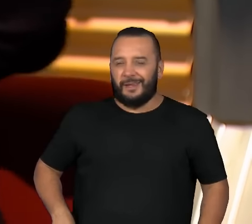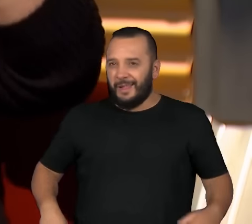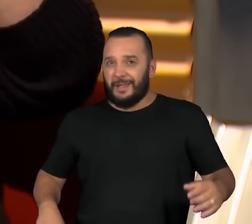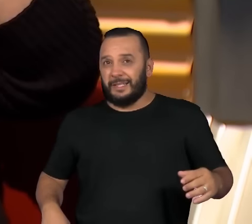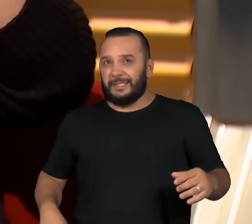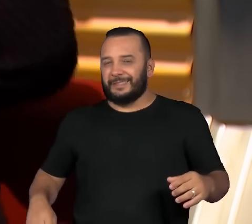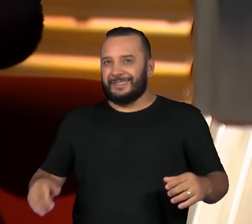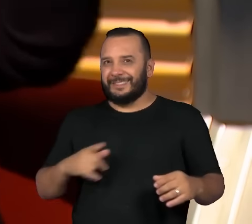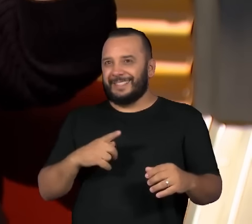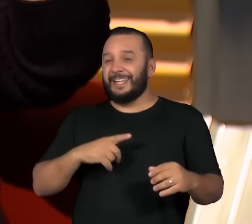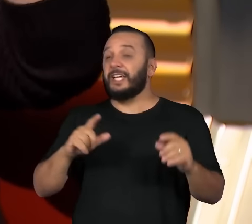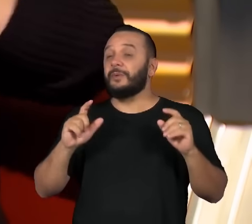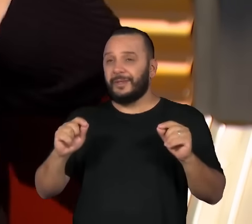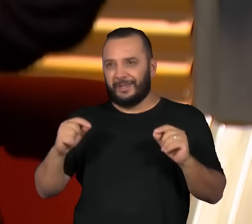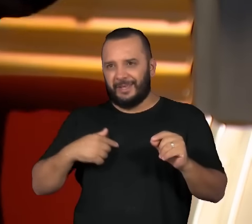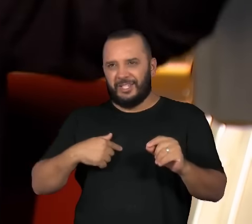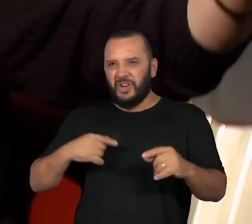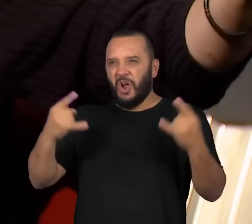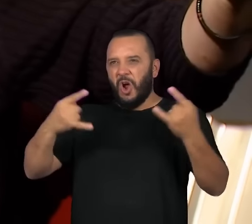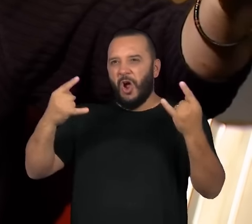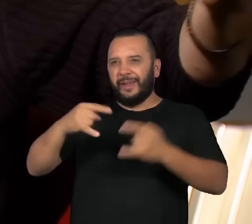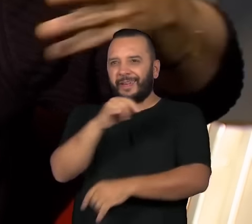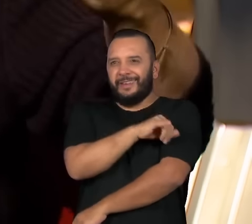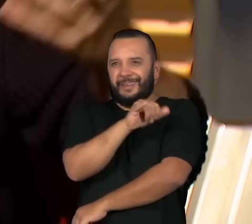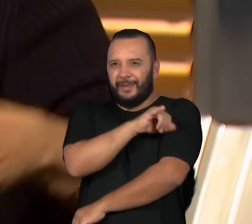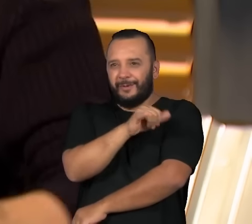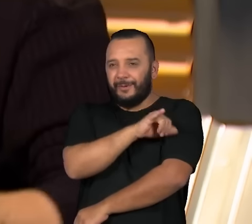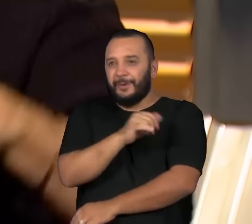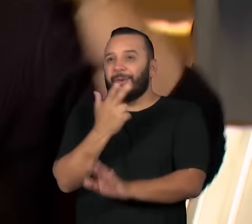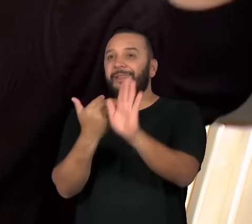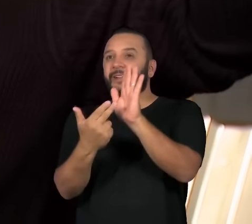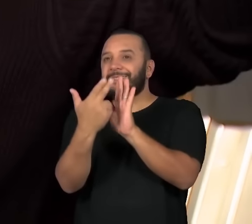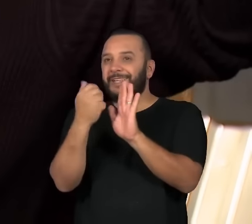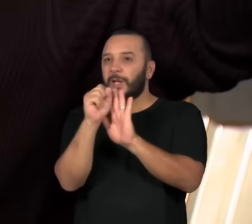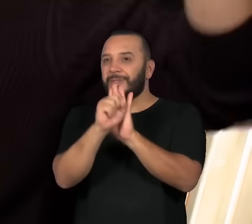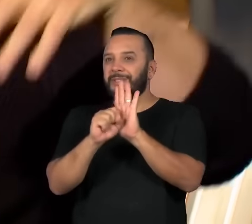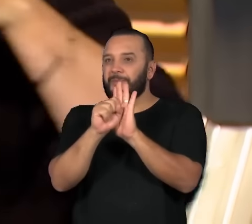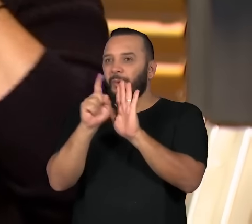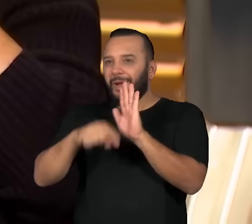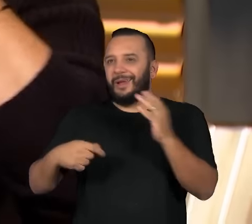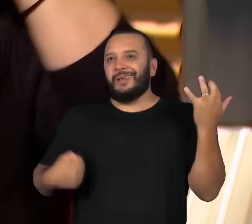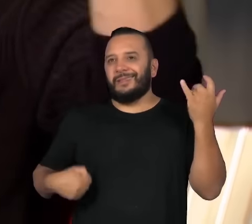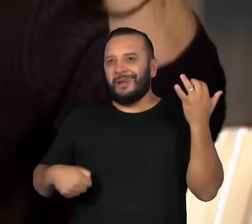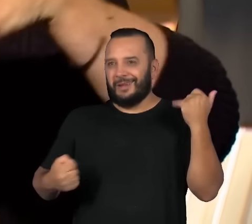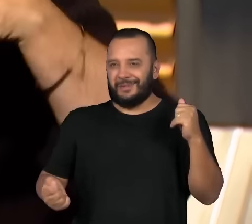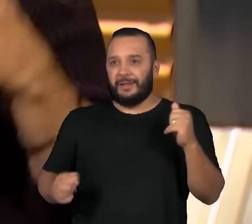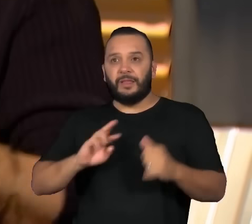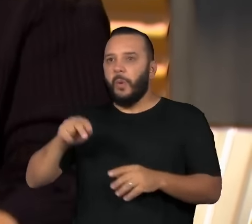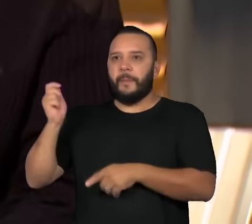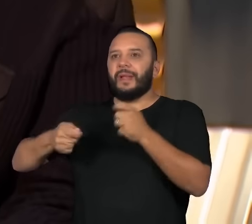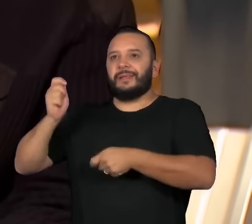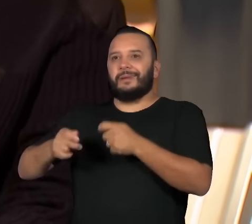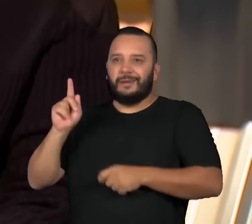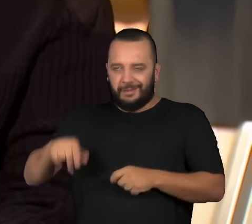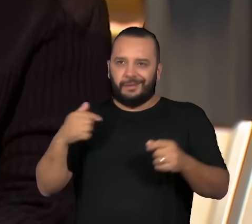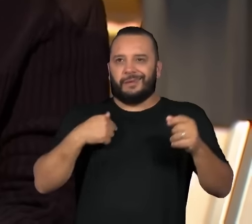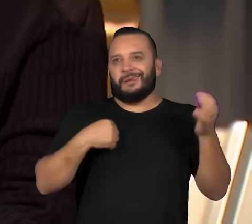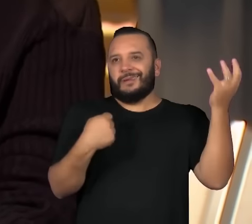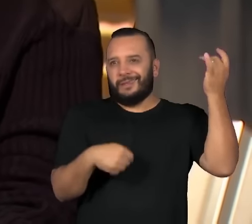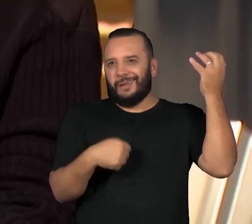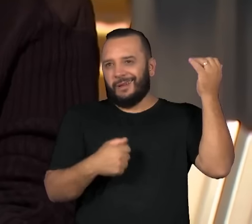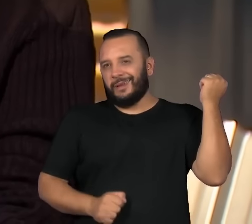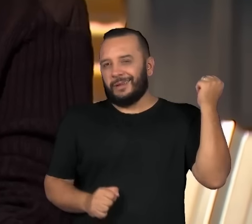símbolo do Rock in Rio não é uma bateria, um microfone, é uma guitarra, né? É o símbolo da liberdade, o símbolo,